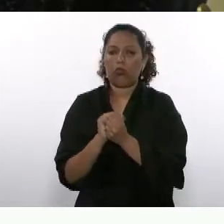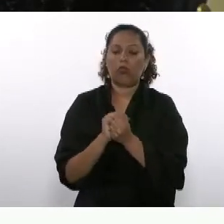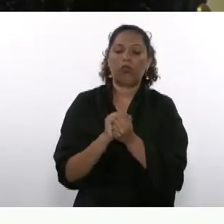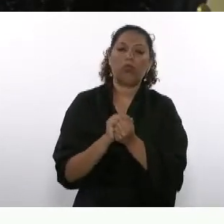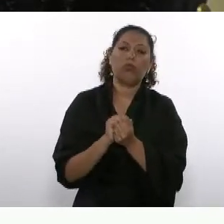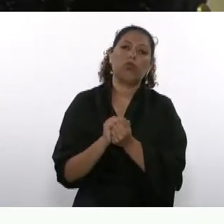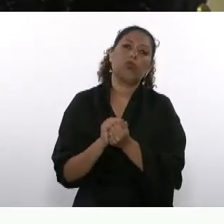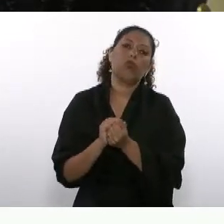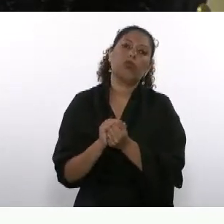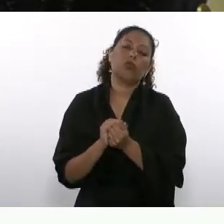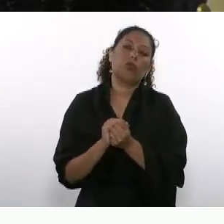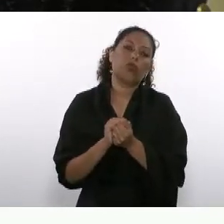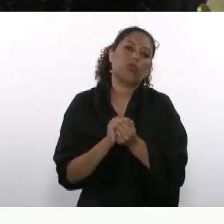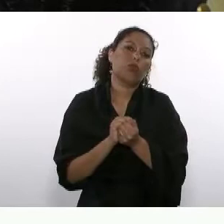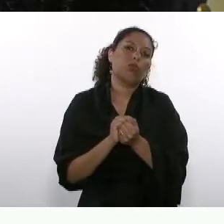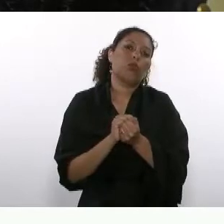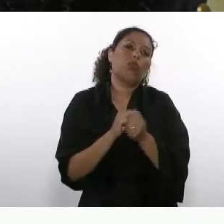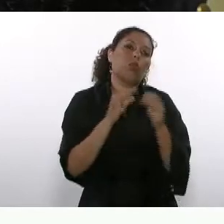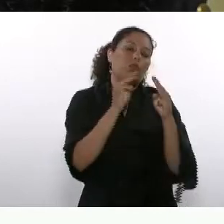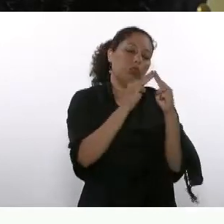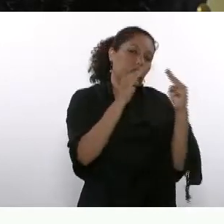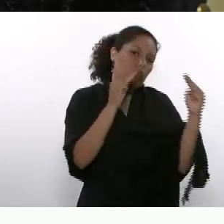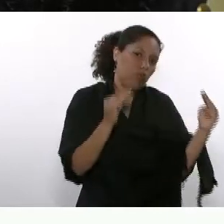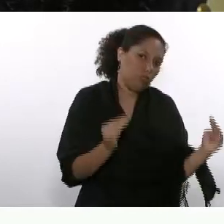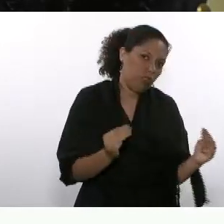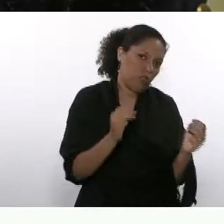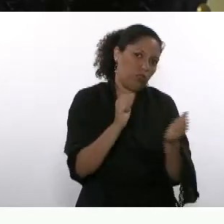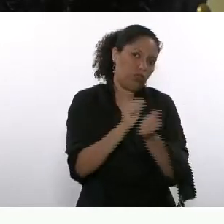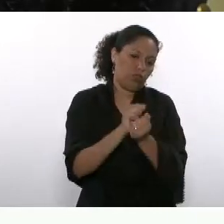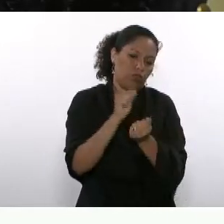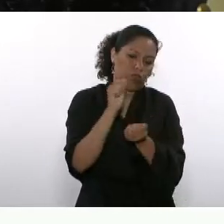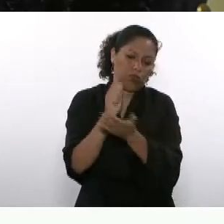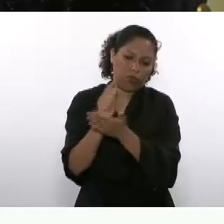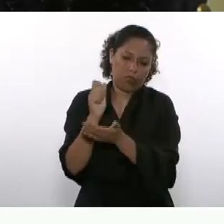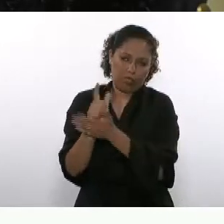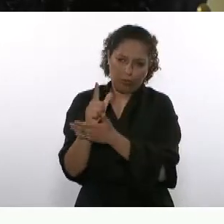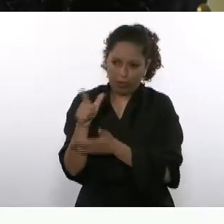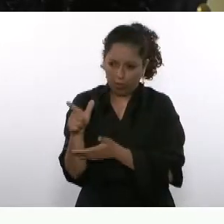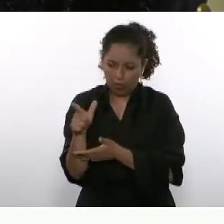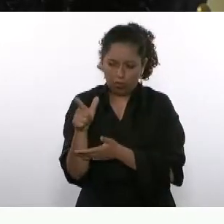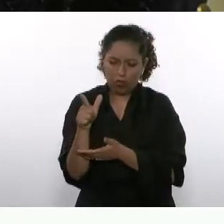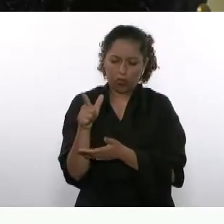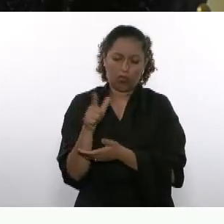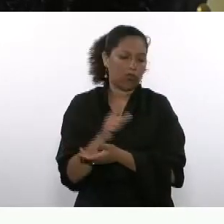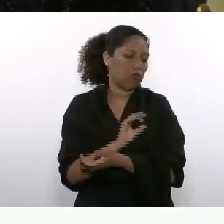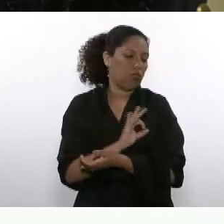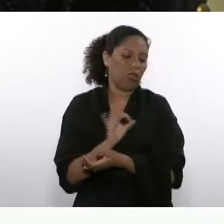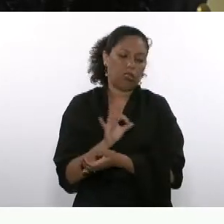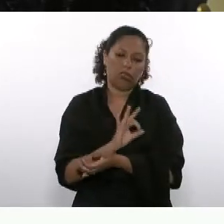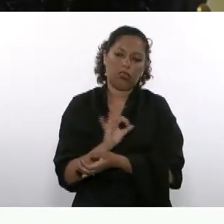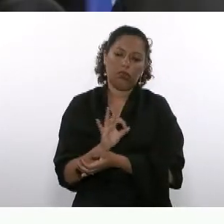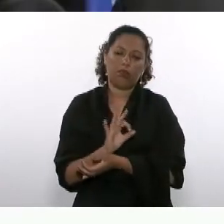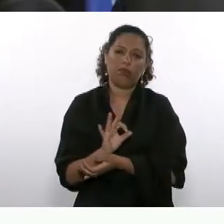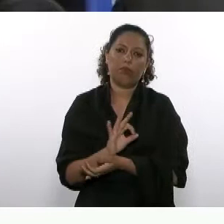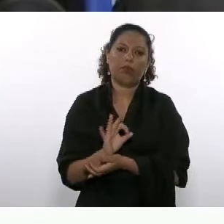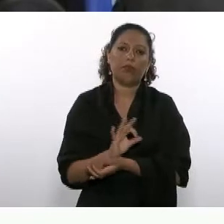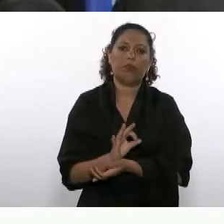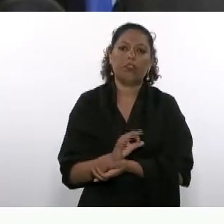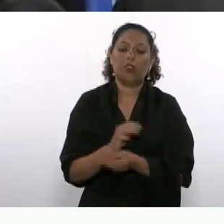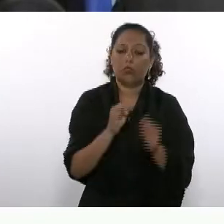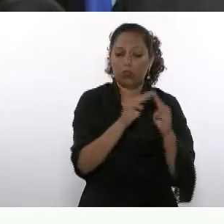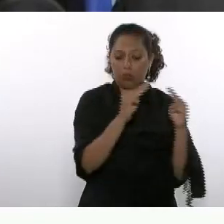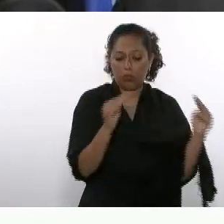a utilização, com o uso do museu? Não, ainda Com a não. atividade do nada. museu? Nesse O museu momento, não é